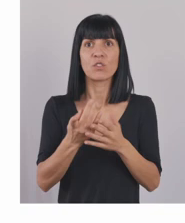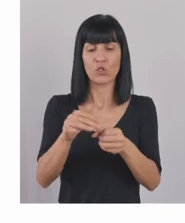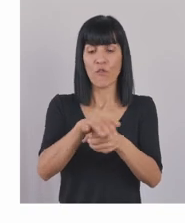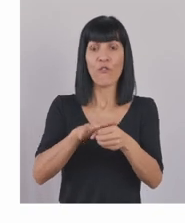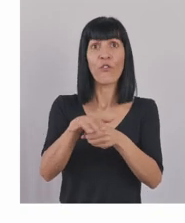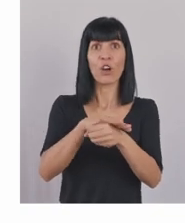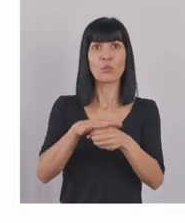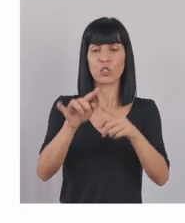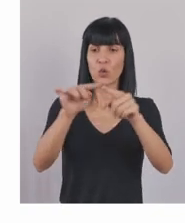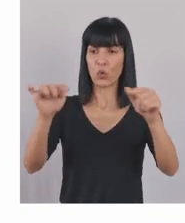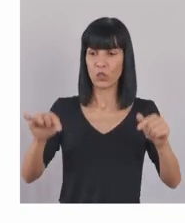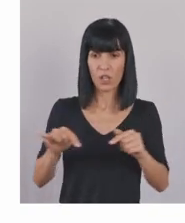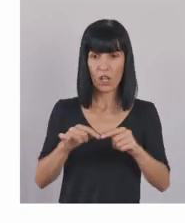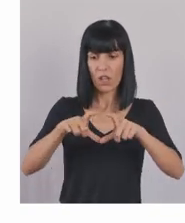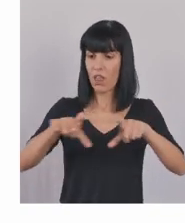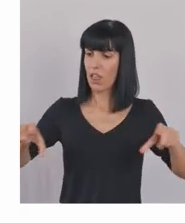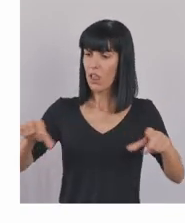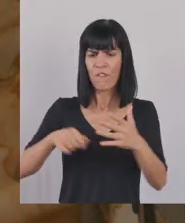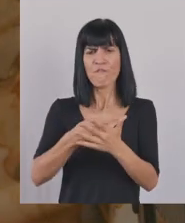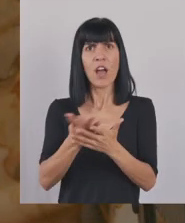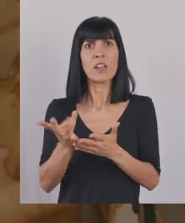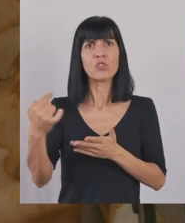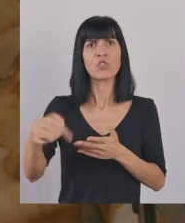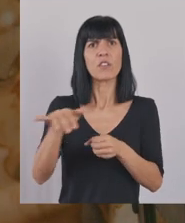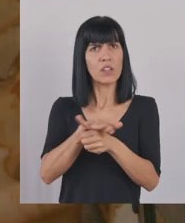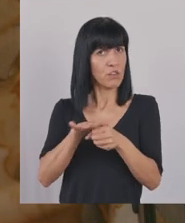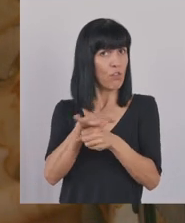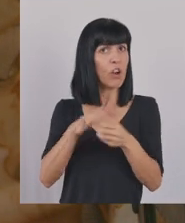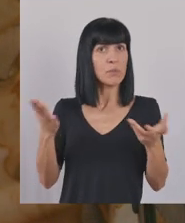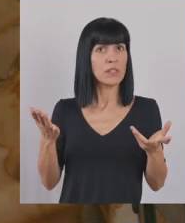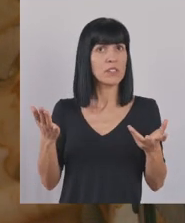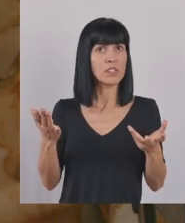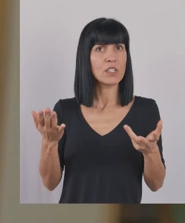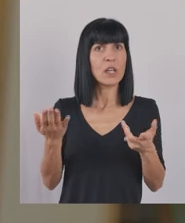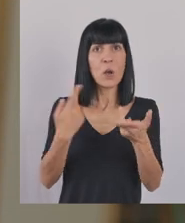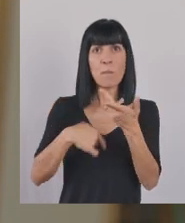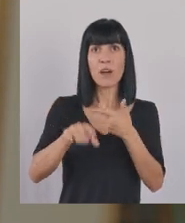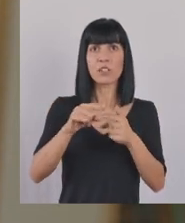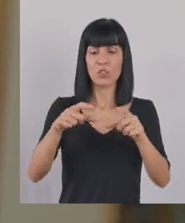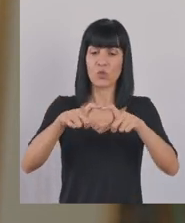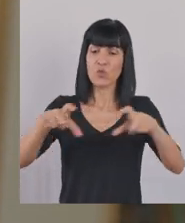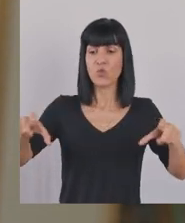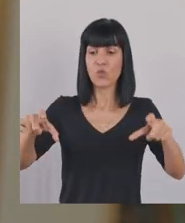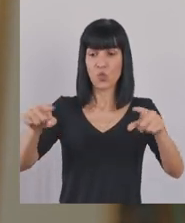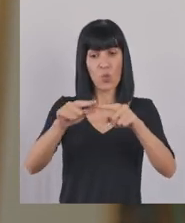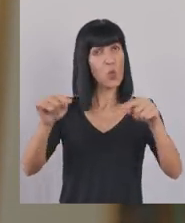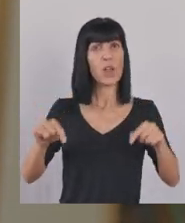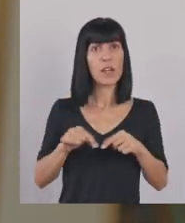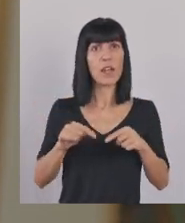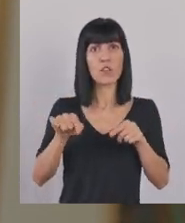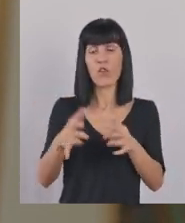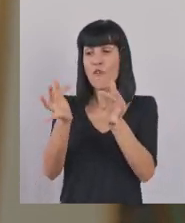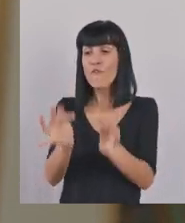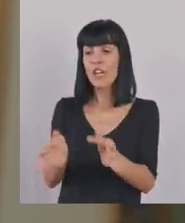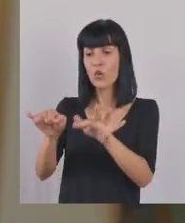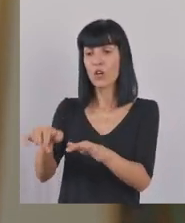havia o quadrado, havia o triangular e havia diversos modelos. Mas o quadrangular,